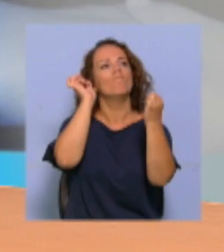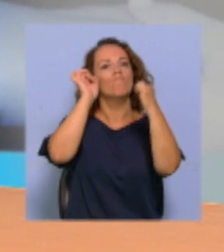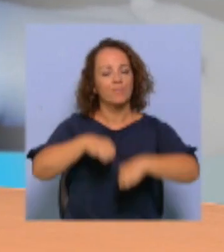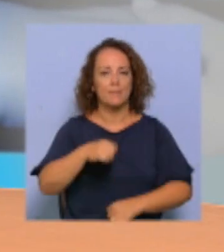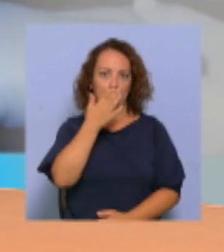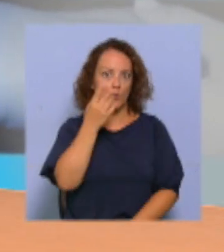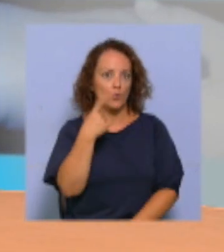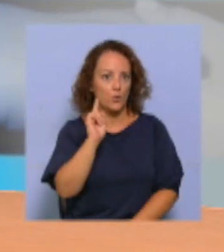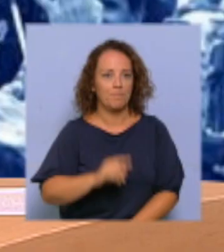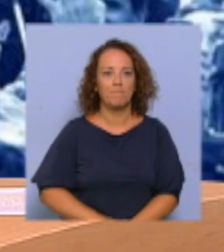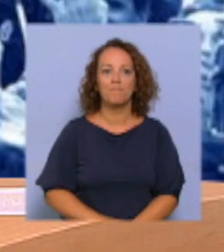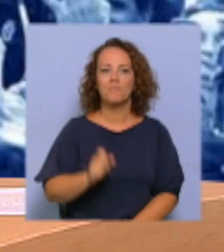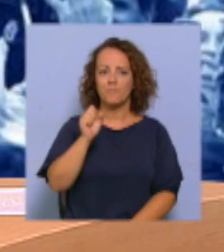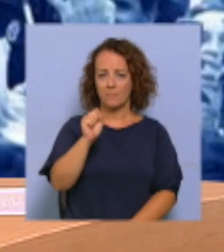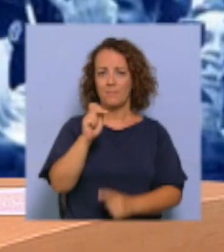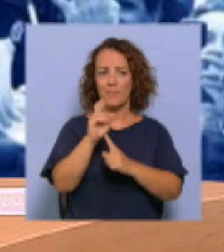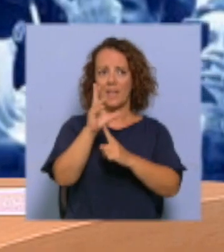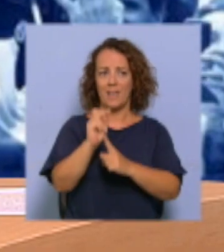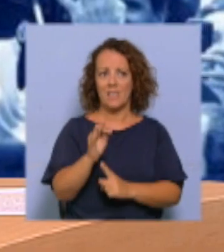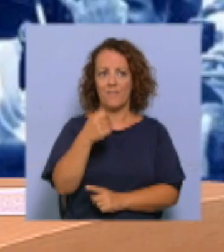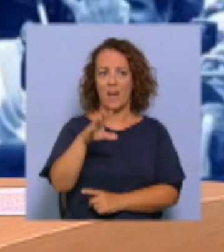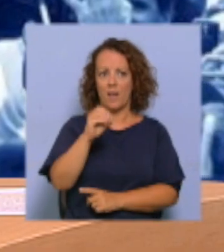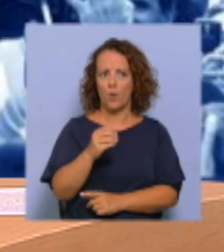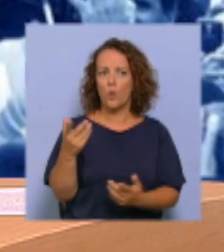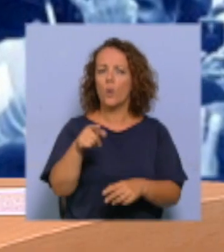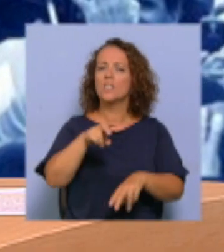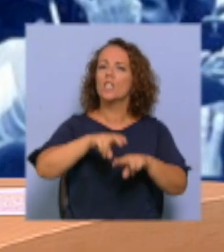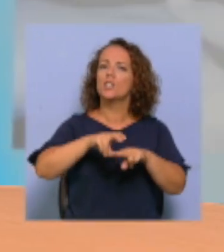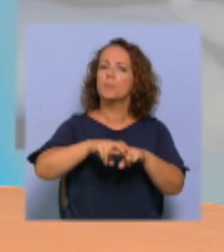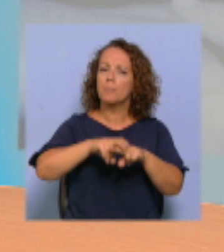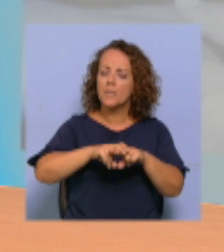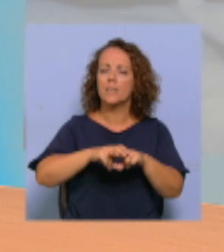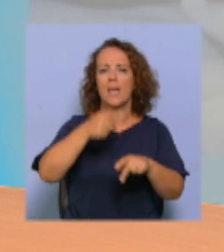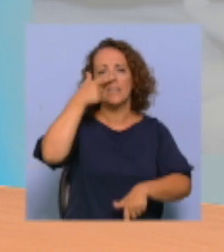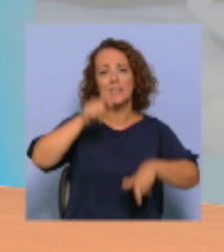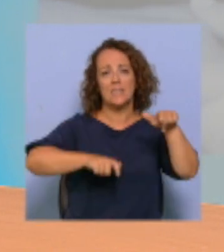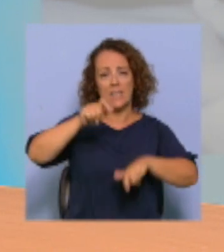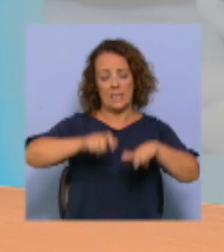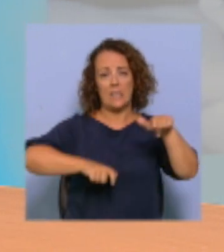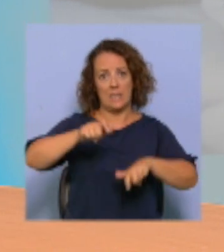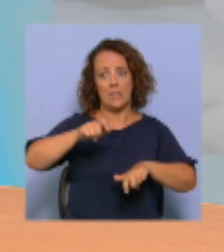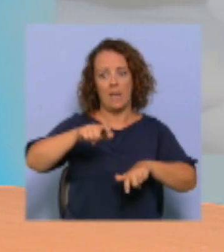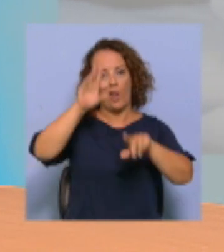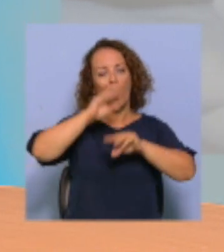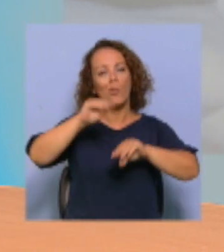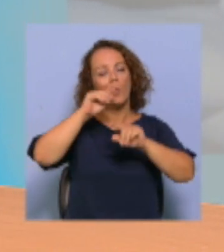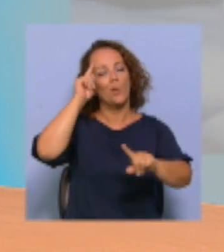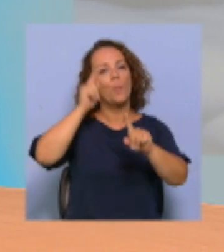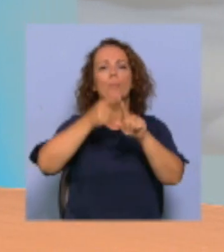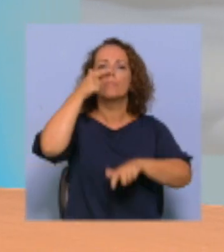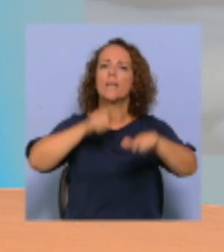Franco, a disciplina de cidadania, de educação para a cidadania tem gerado